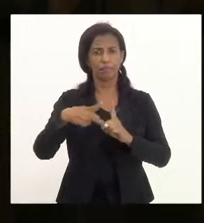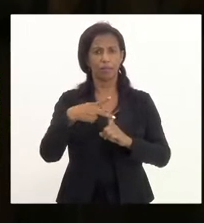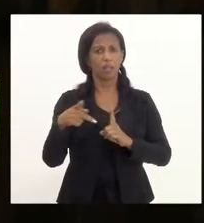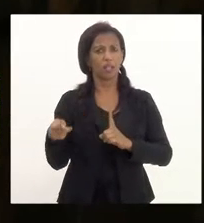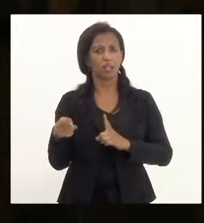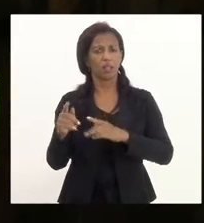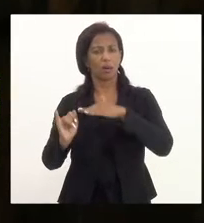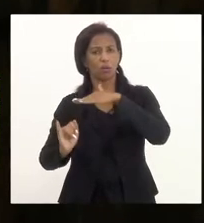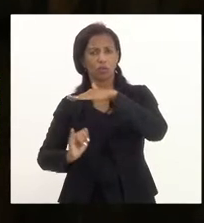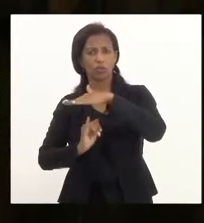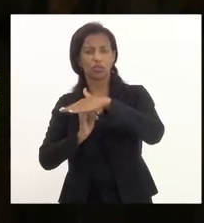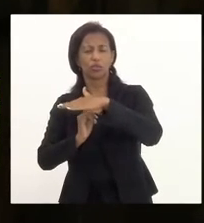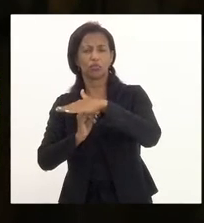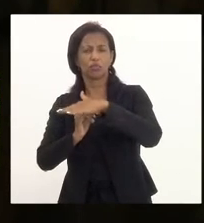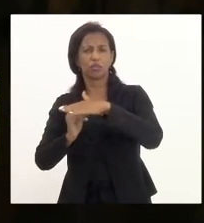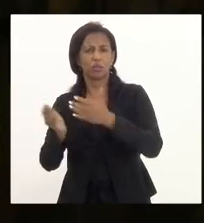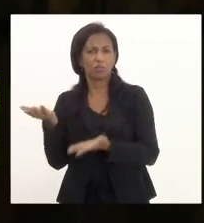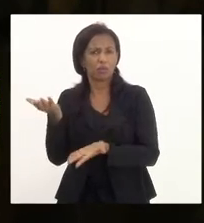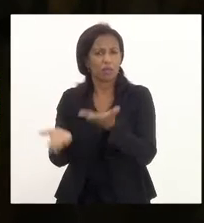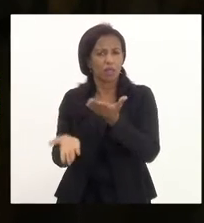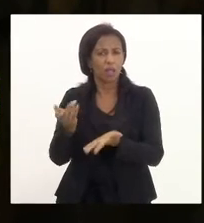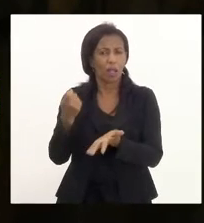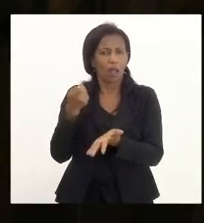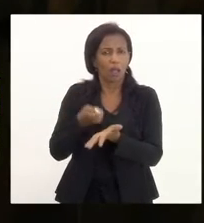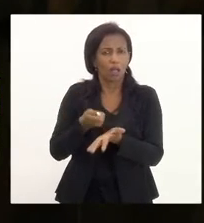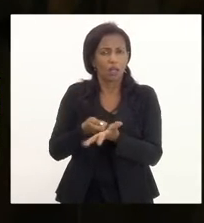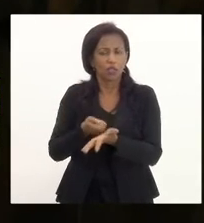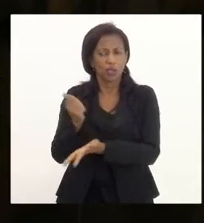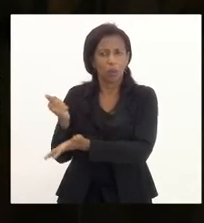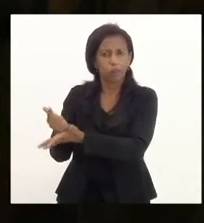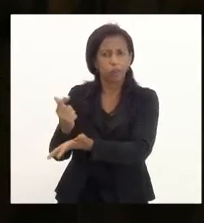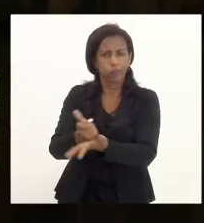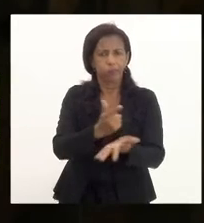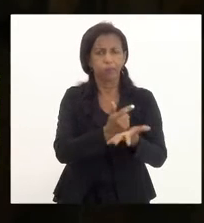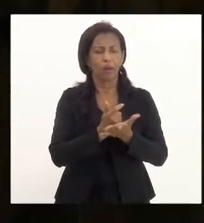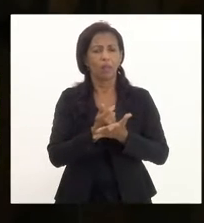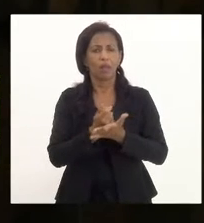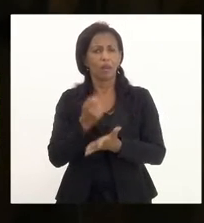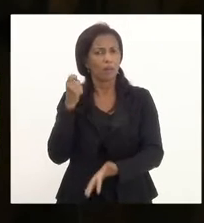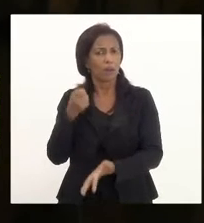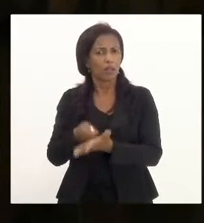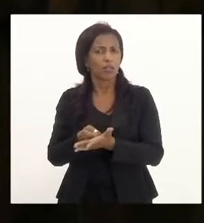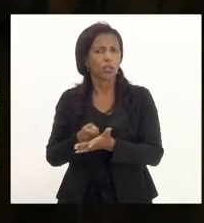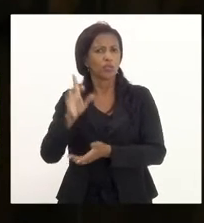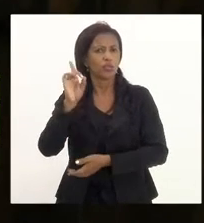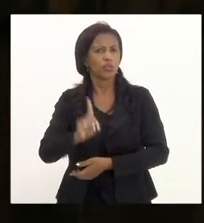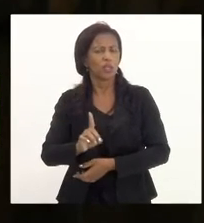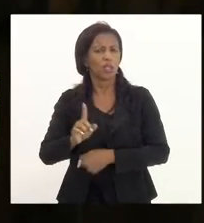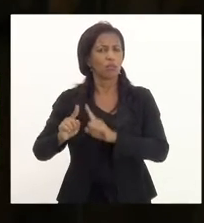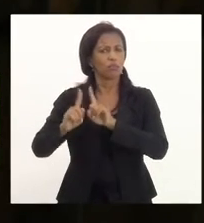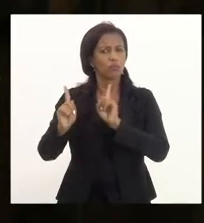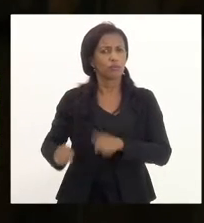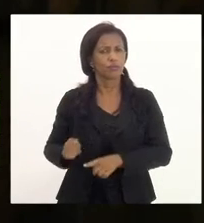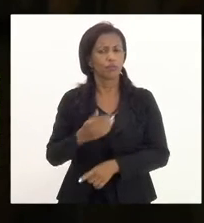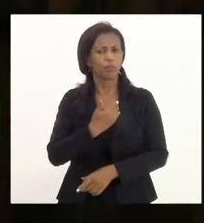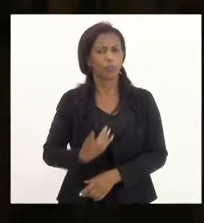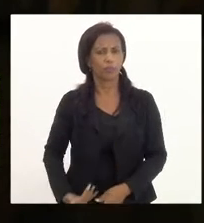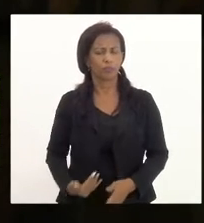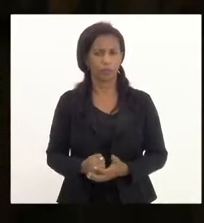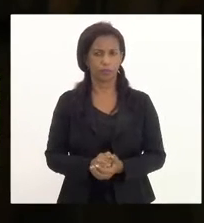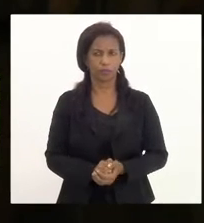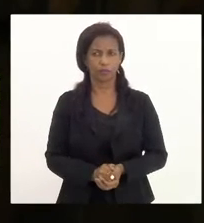uma instituição fundamental que tem equilíbrio para garantir o equilíbrio das contas públicas e para garantir os direitos dos Servidores Públicos Então